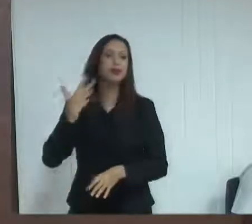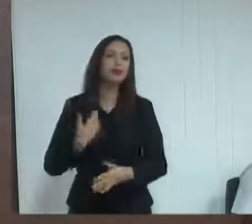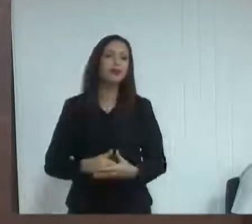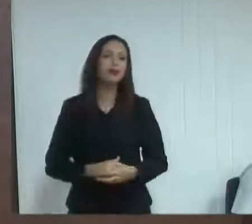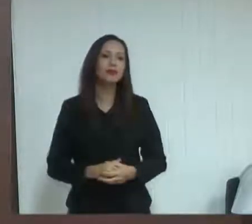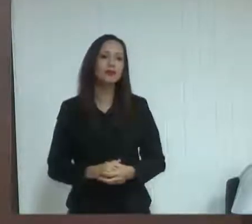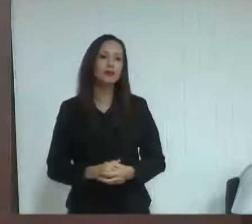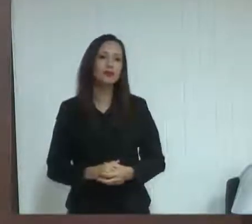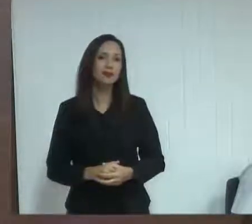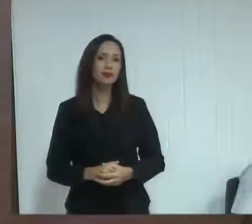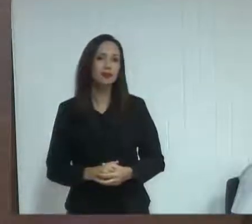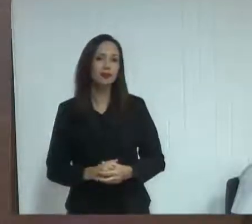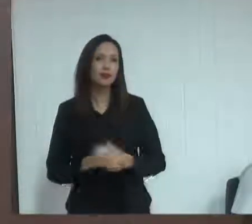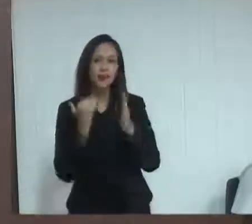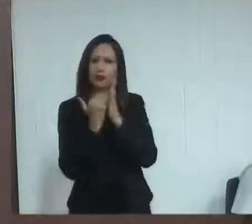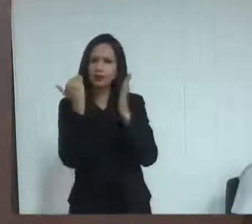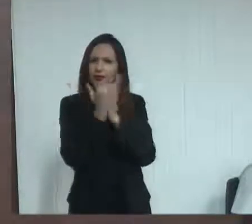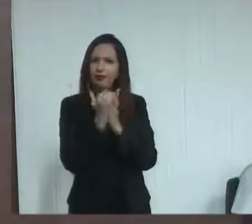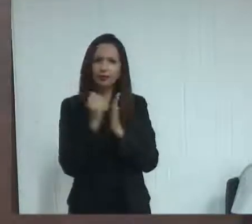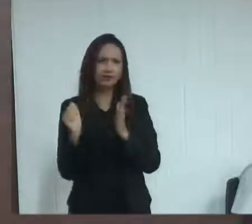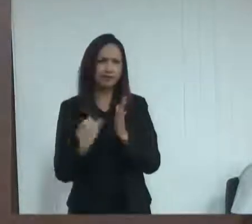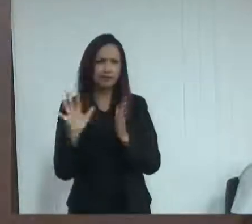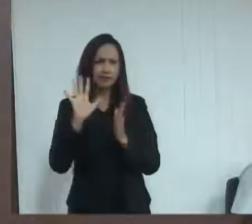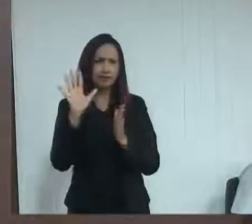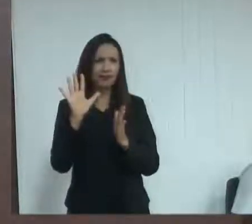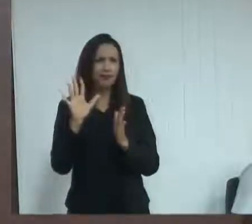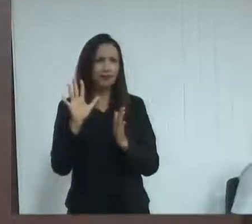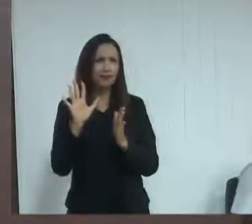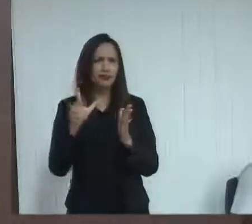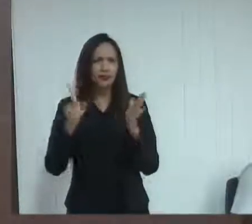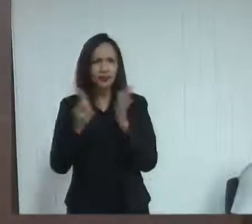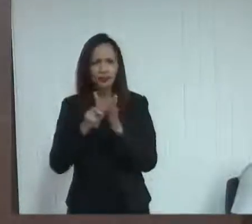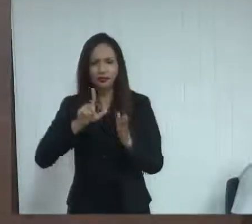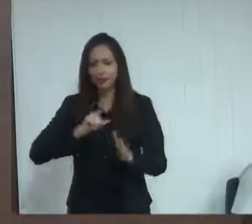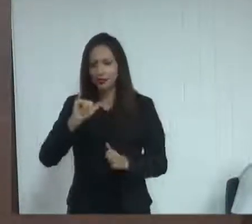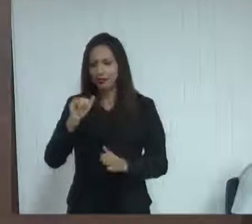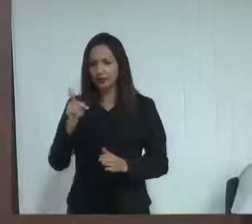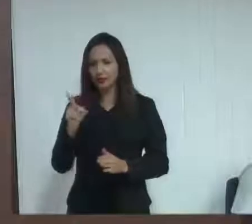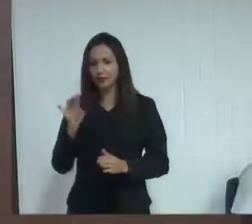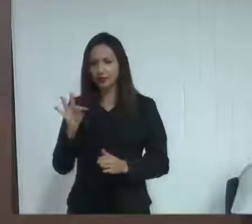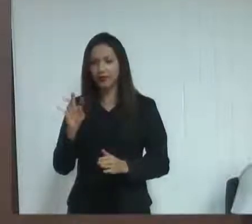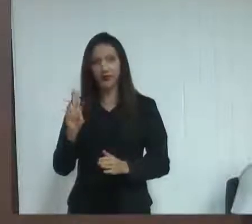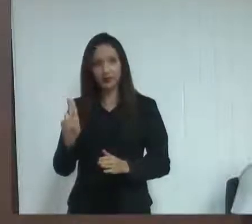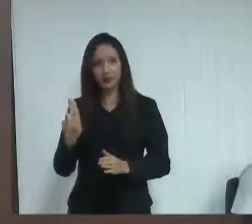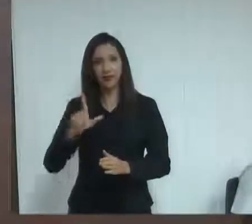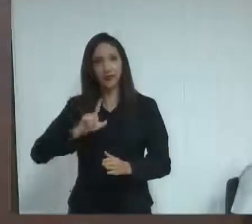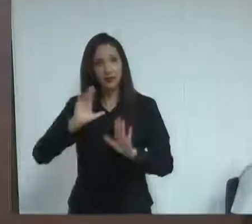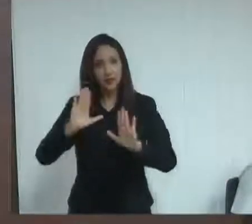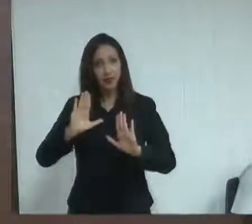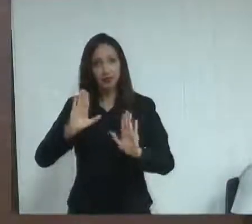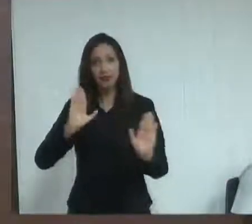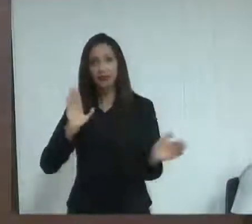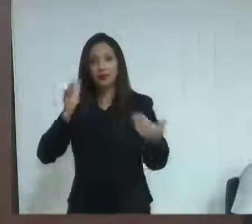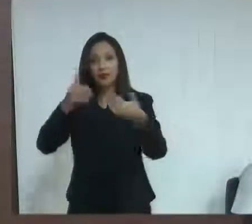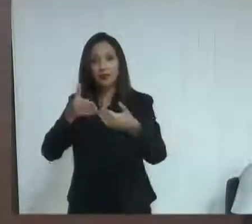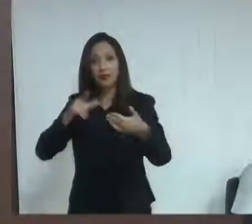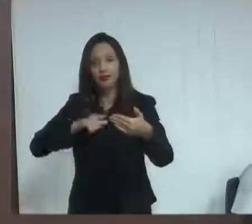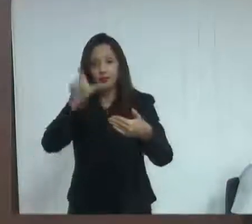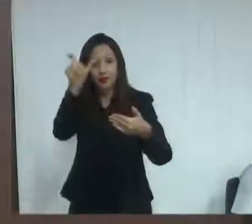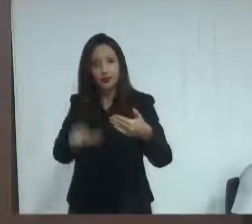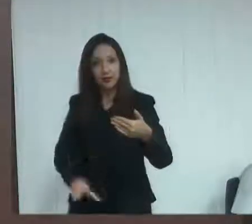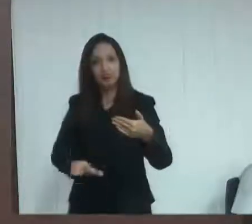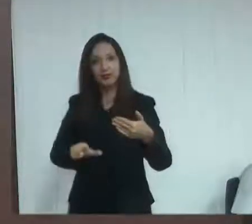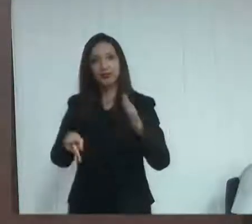Não é um aumento direto do IPTU, mas é o aumento indireto do custo dos